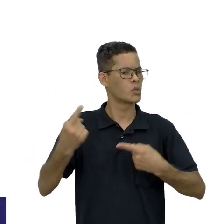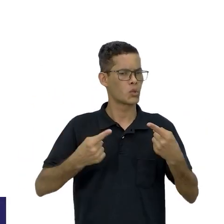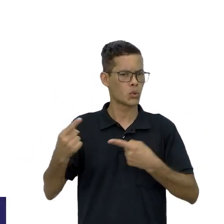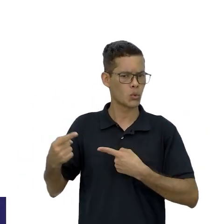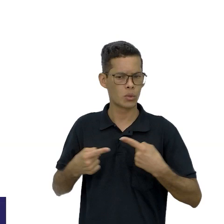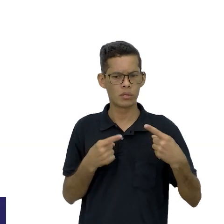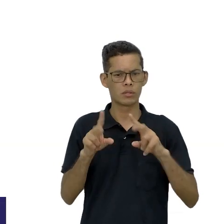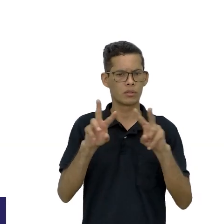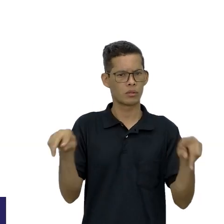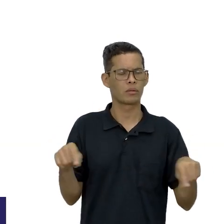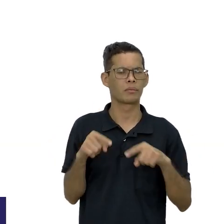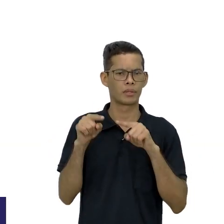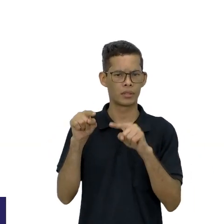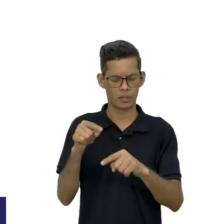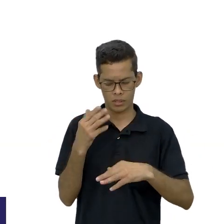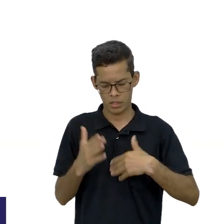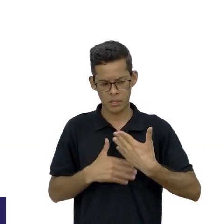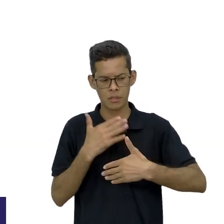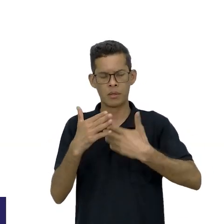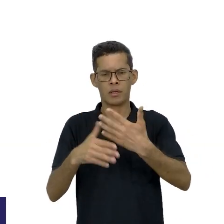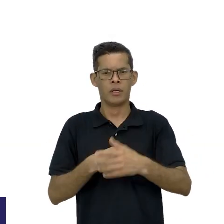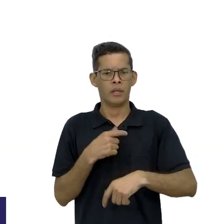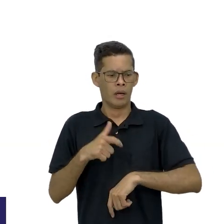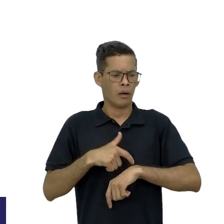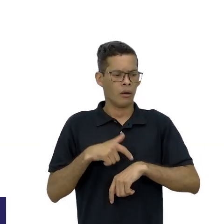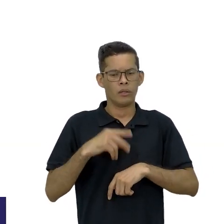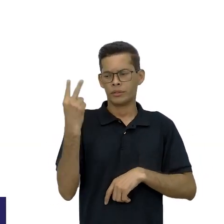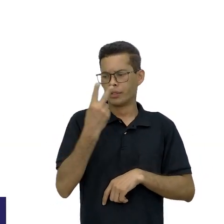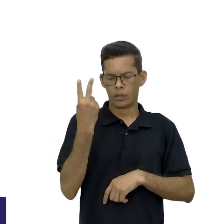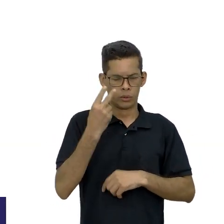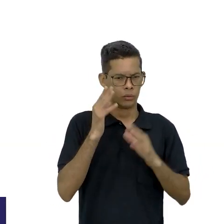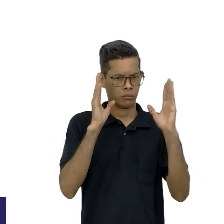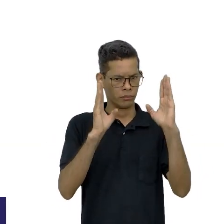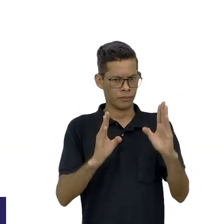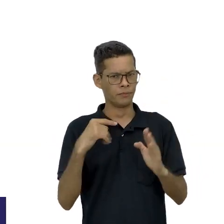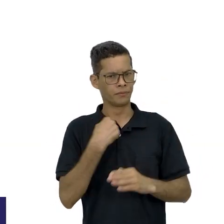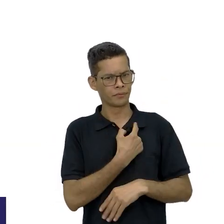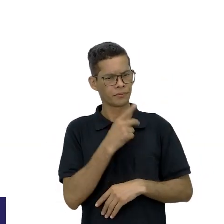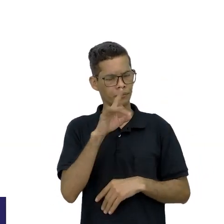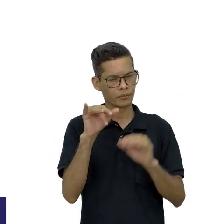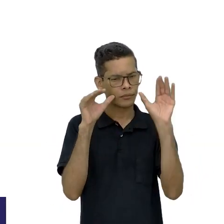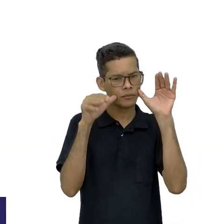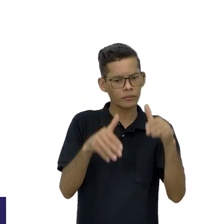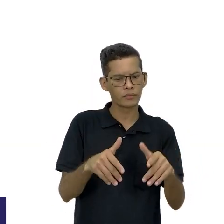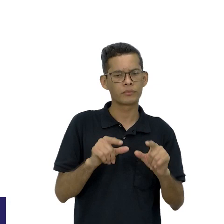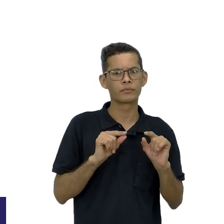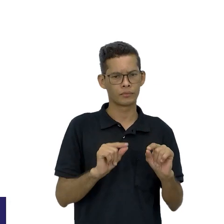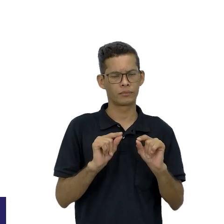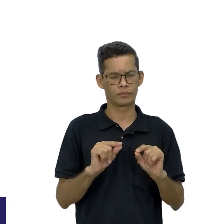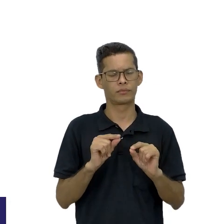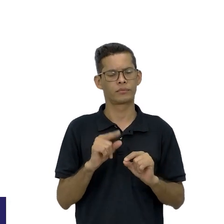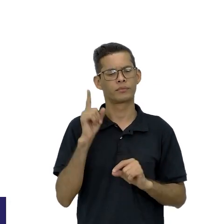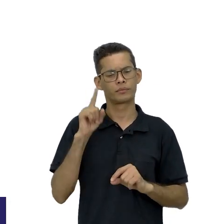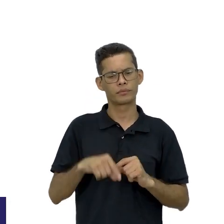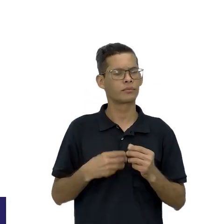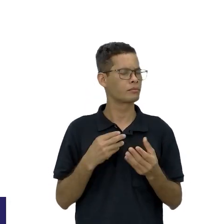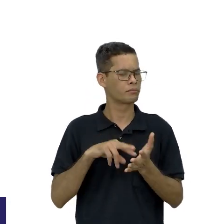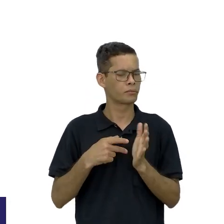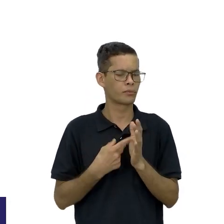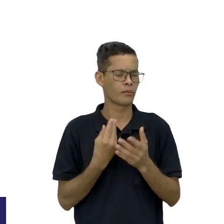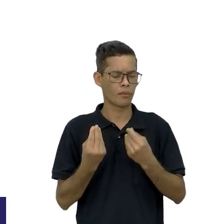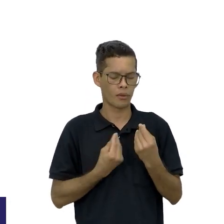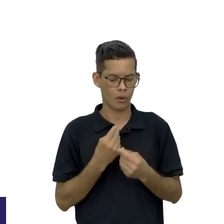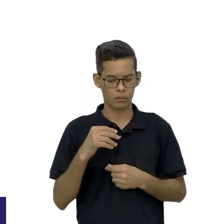discutindo sobre esse processo. E nesse segundo momento, né, vamos trabalhar aí, vamos refletir sobre